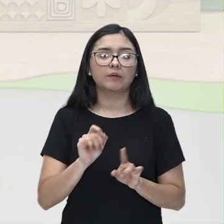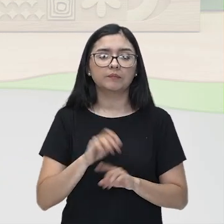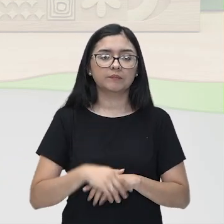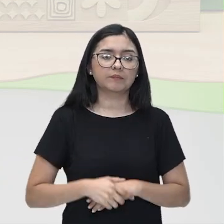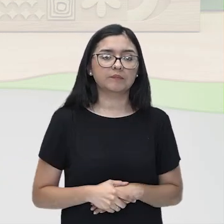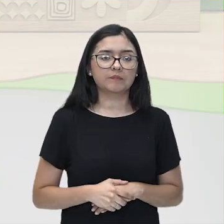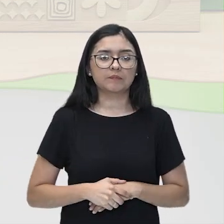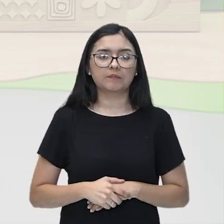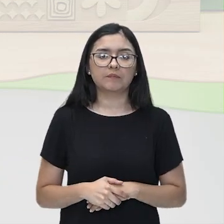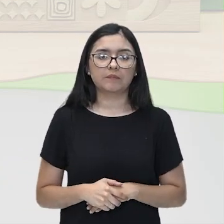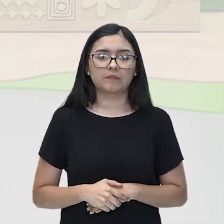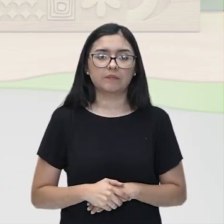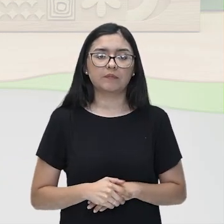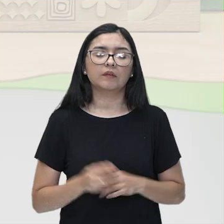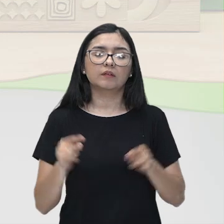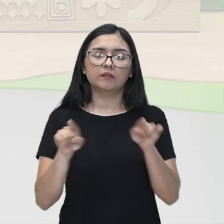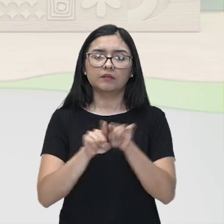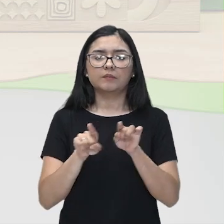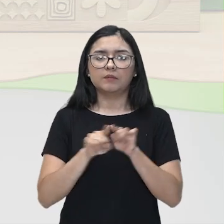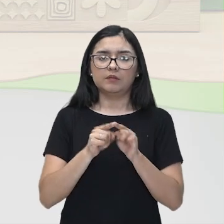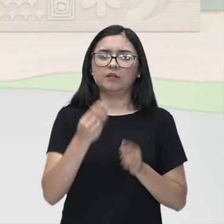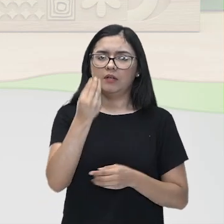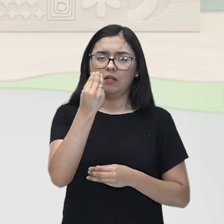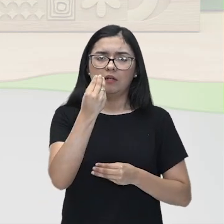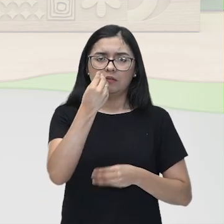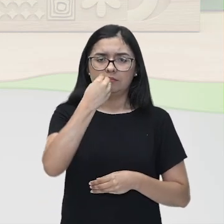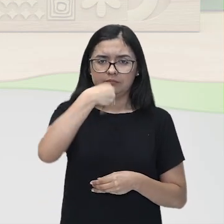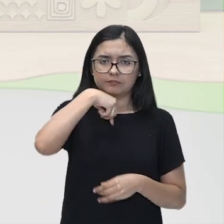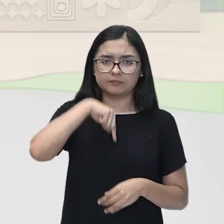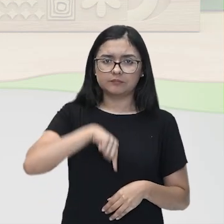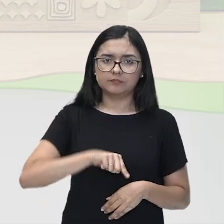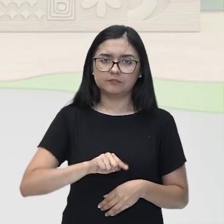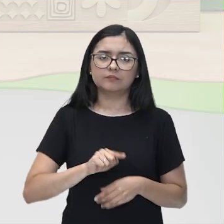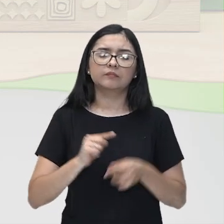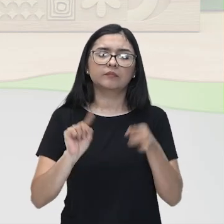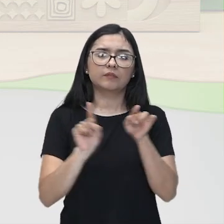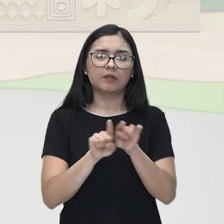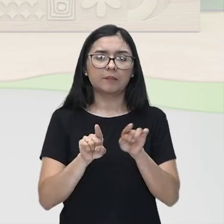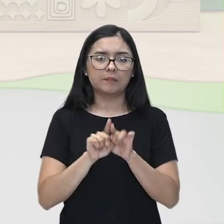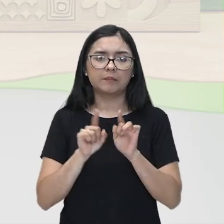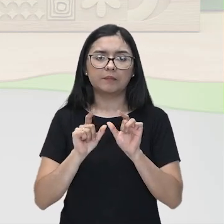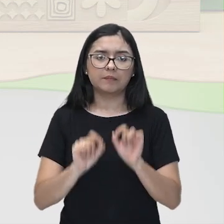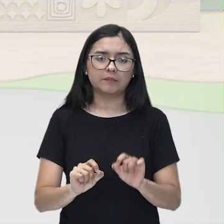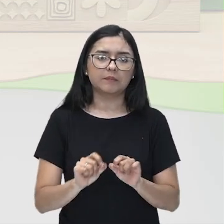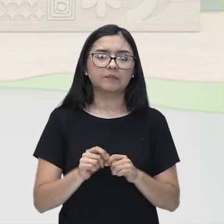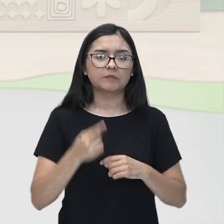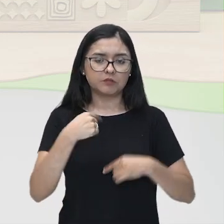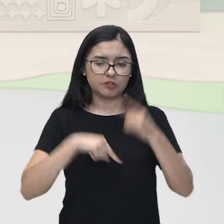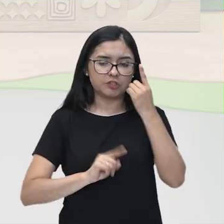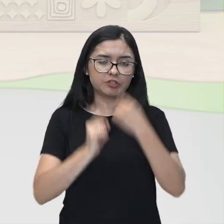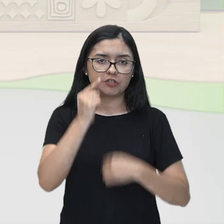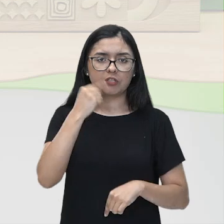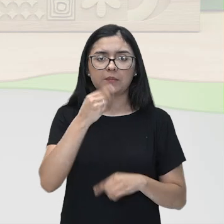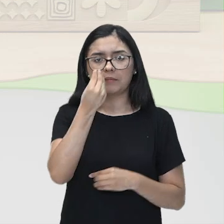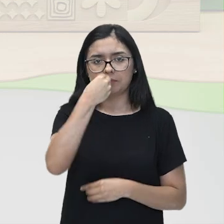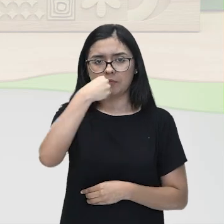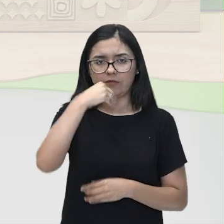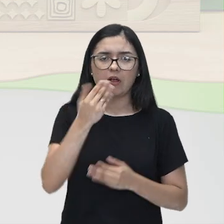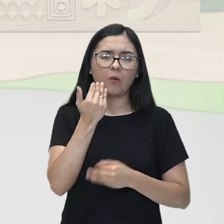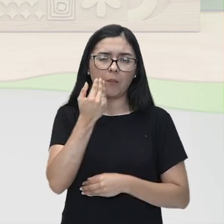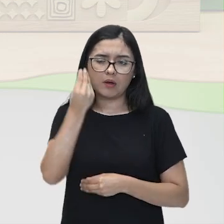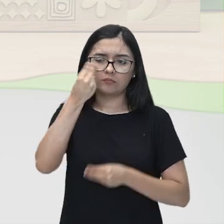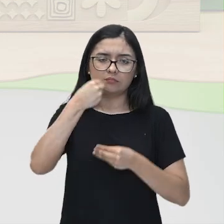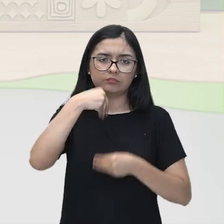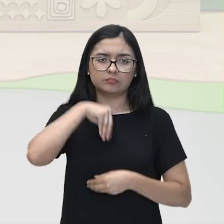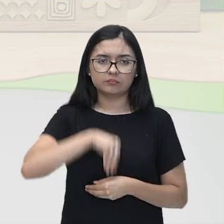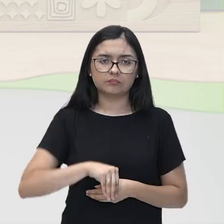o seu ciclo digestivo, certo? Ou seja, a atividade do seu sistema digestório durante